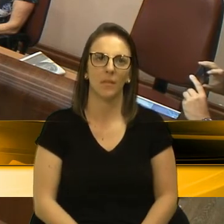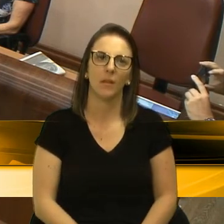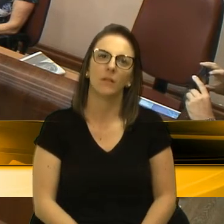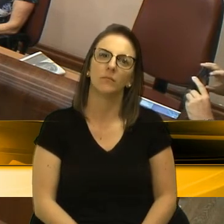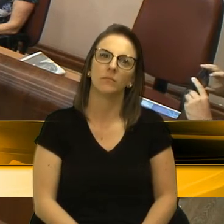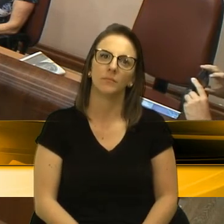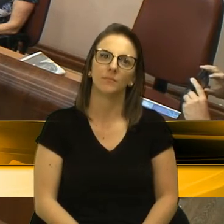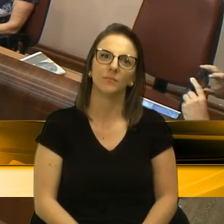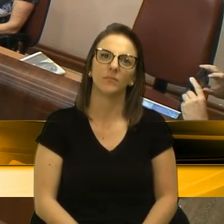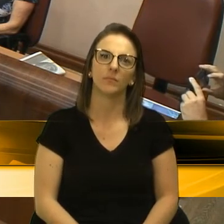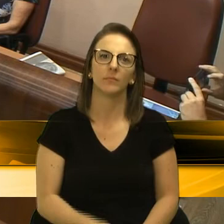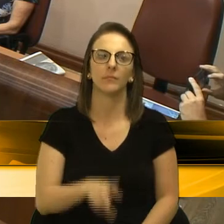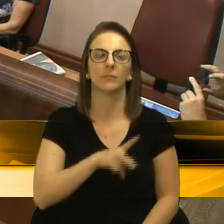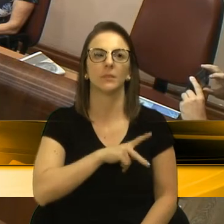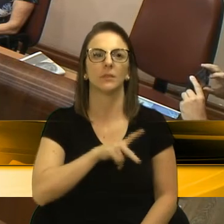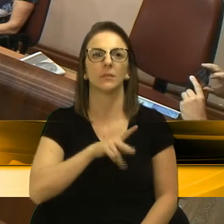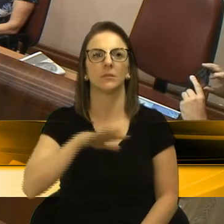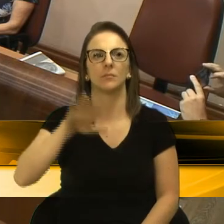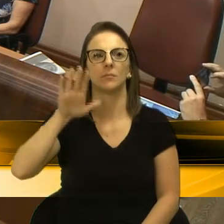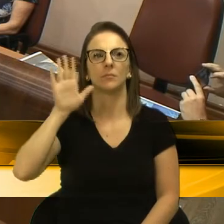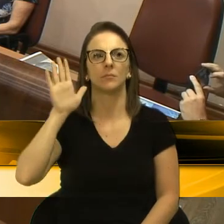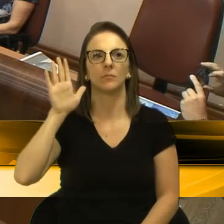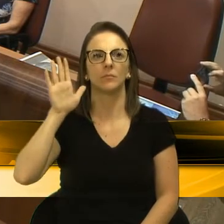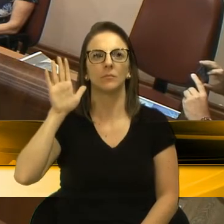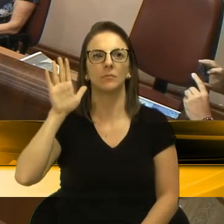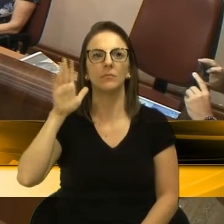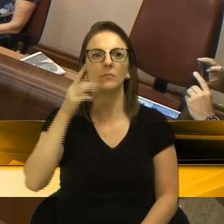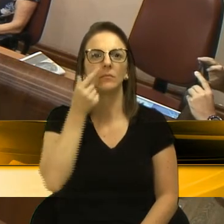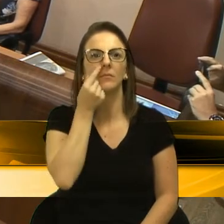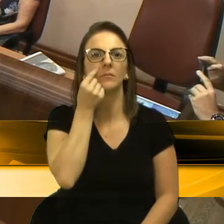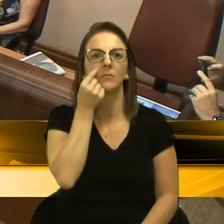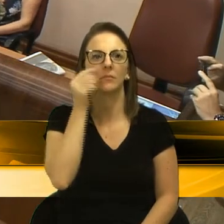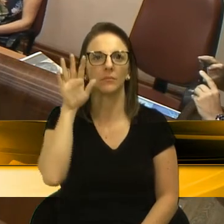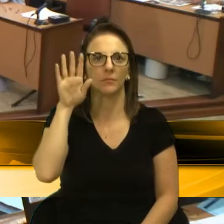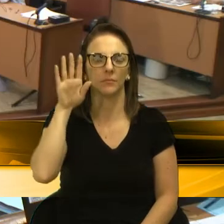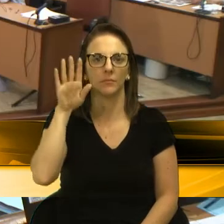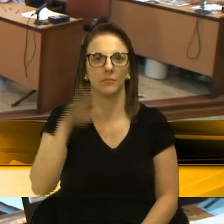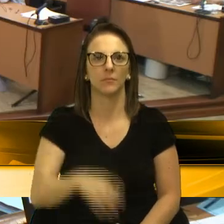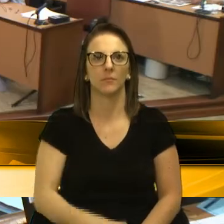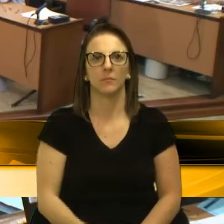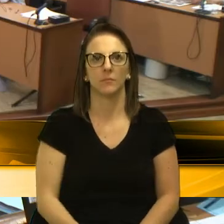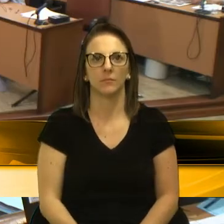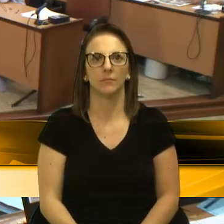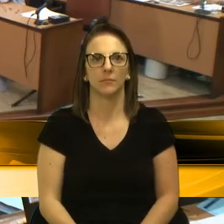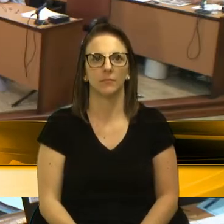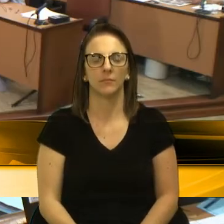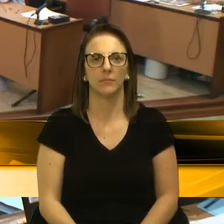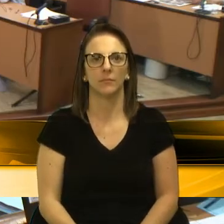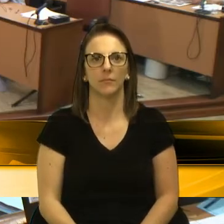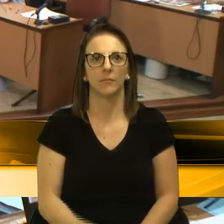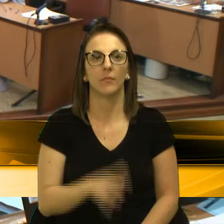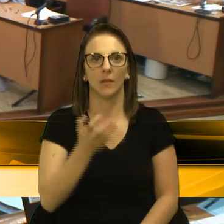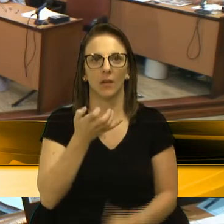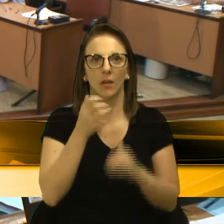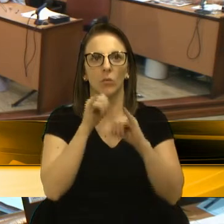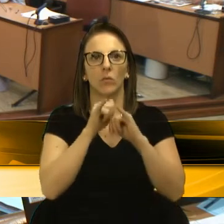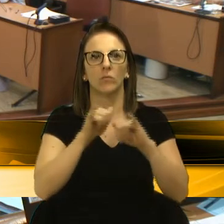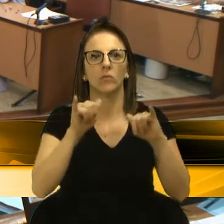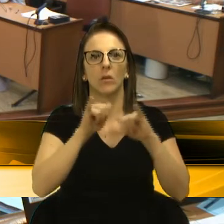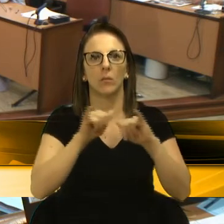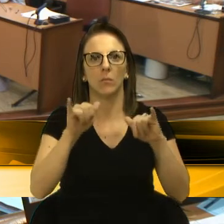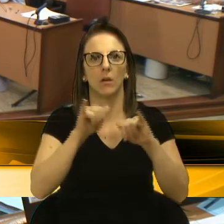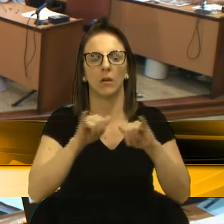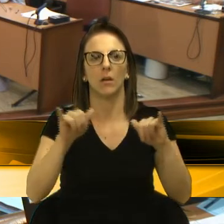Senhor presidente, só pela ordem aqui, só... Pois não. Só gostaria de informar aqui que a